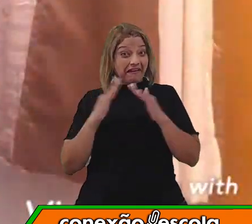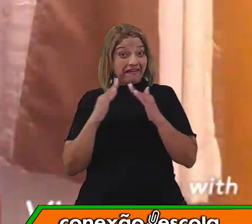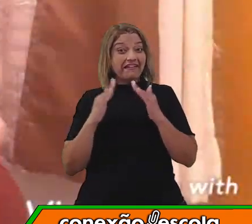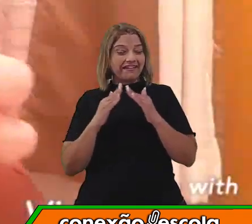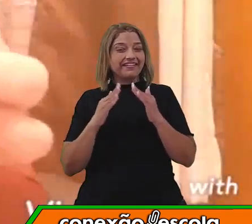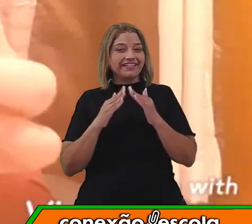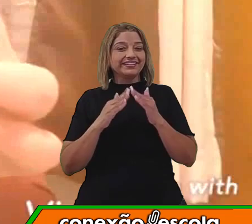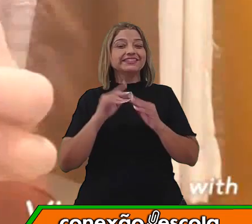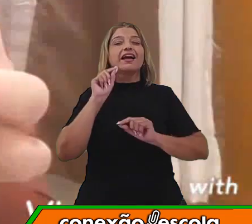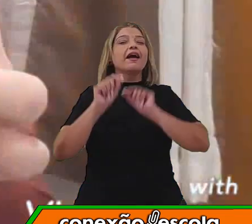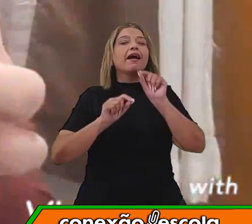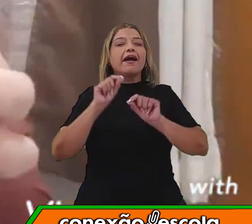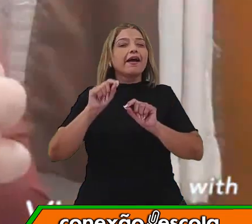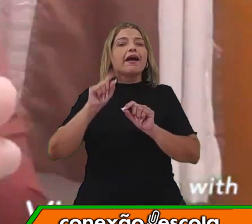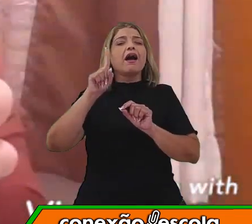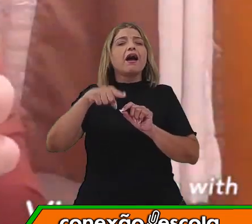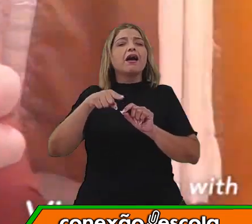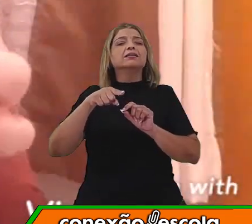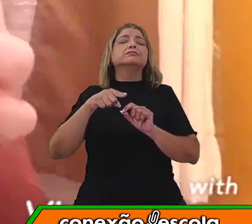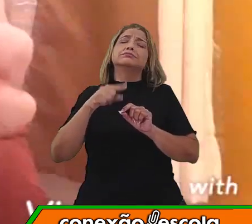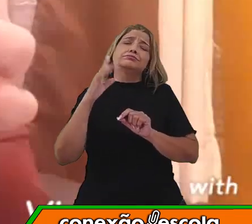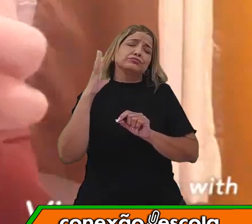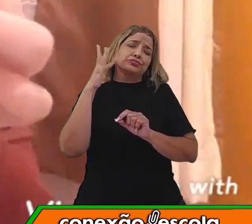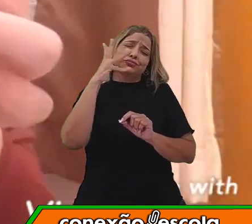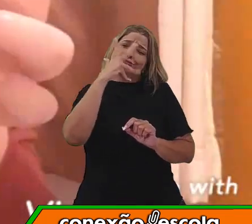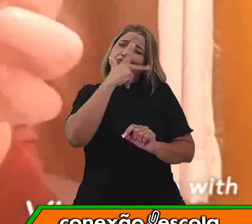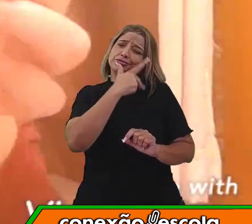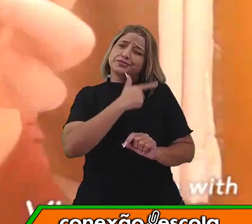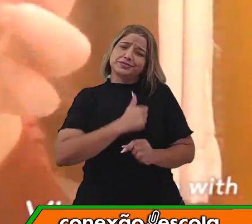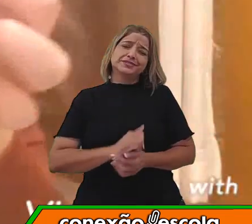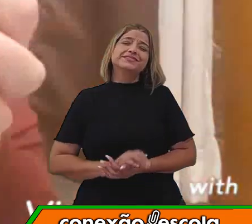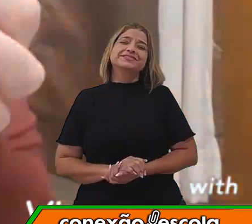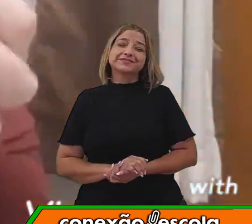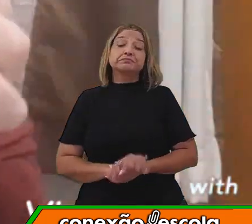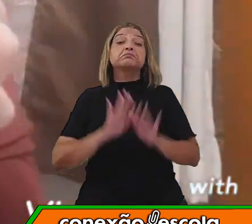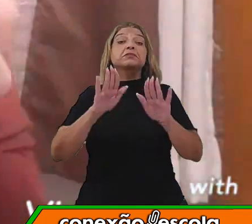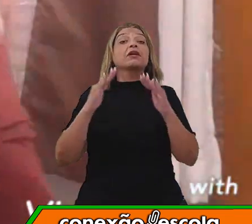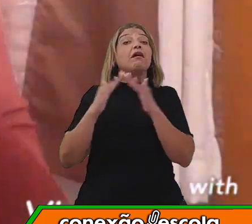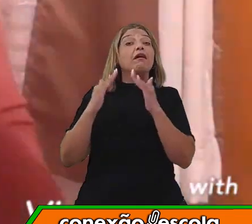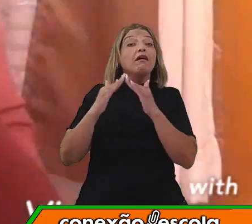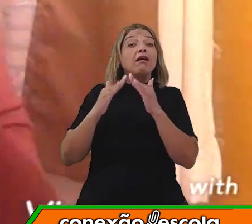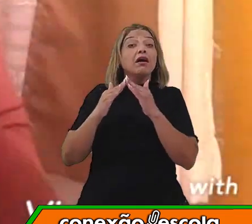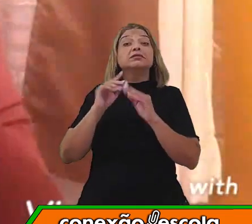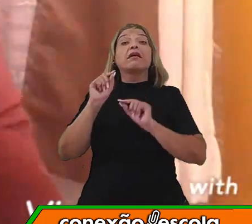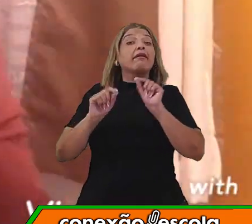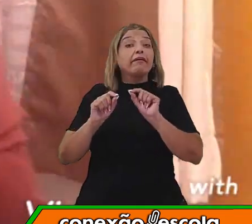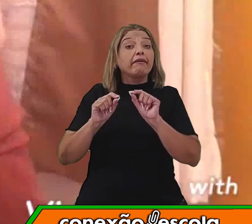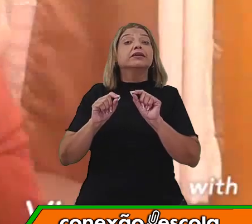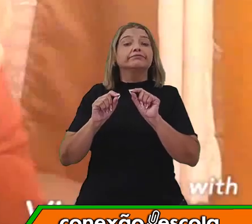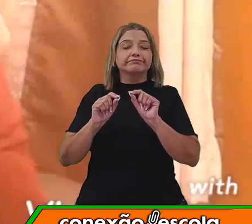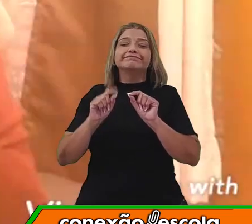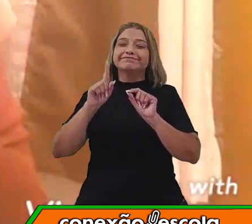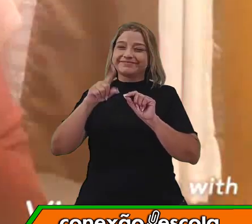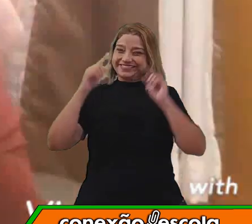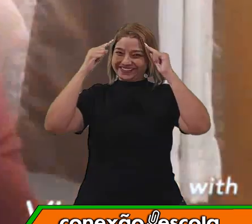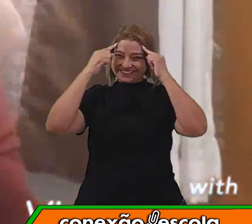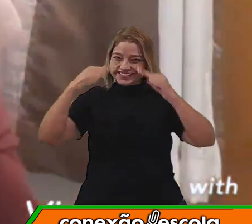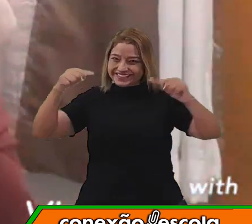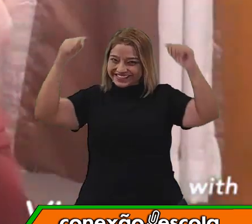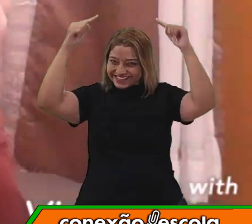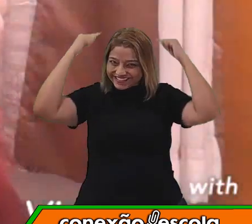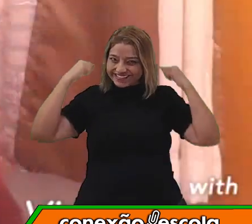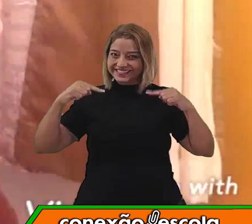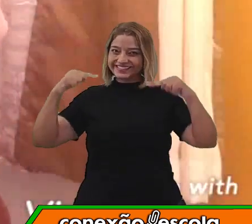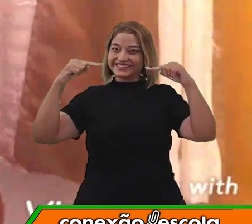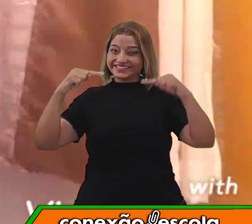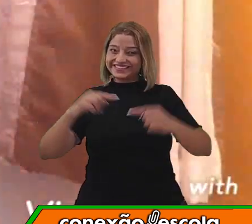Essa casa é tão bonita. Quem mora nela é a